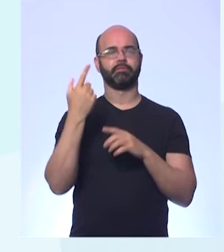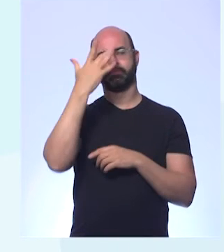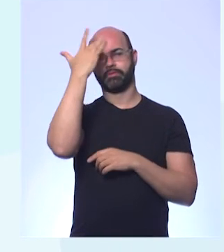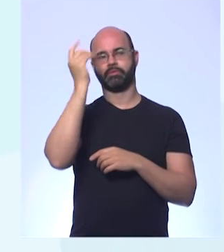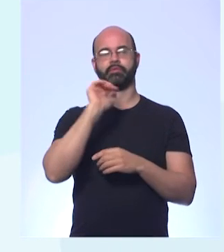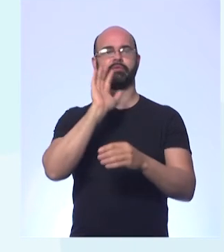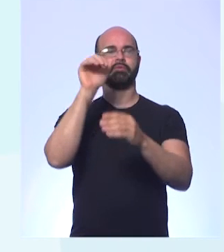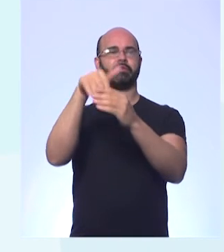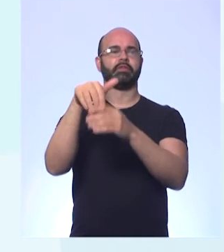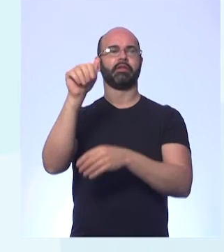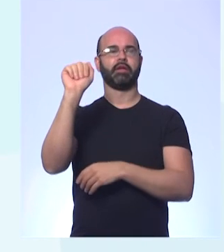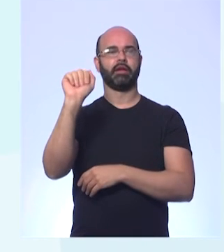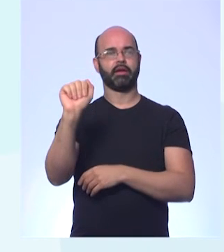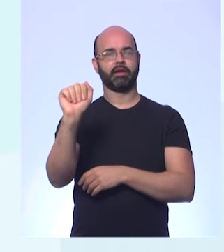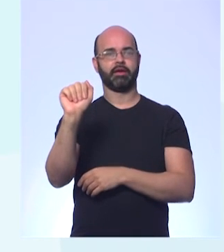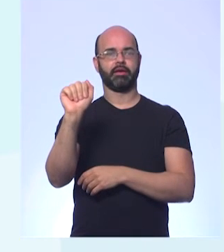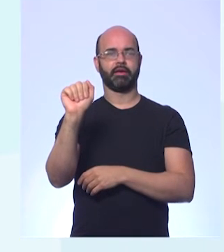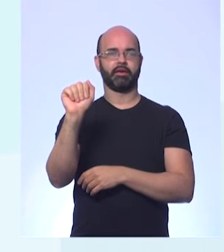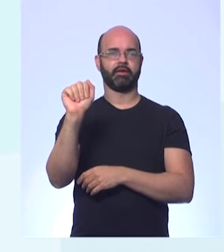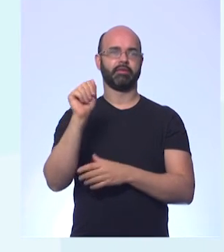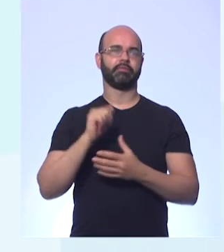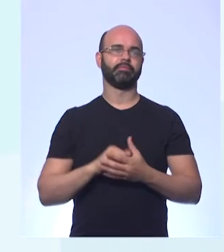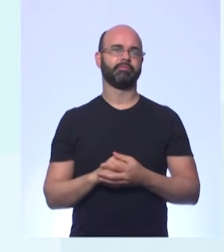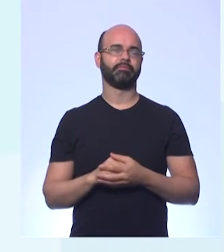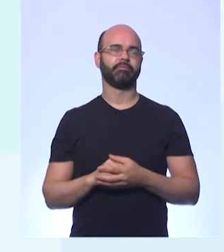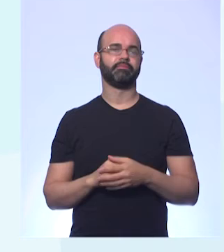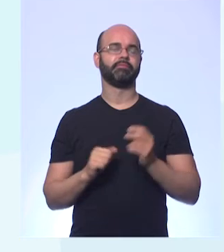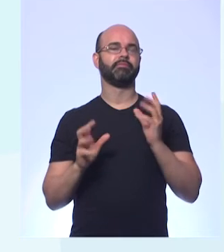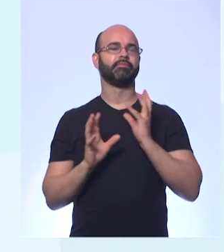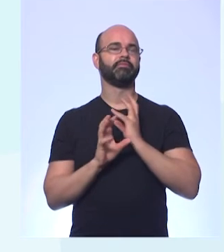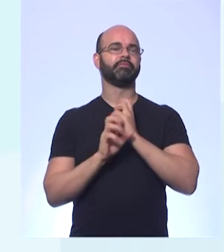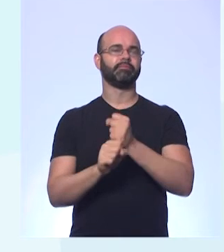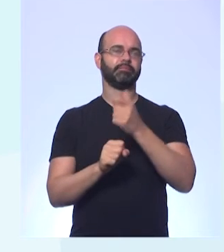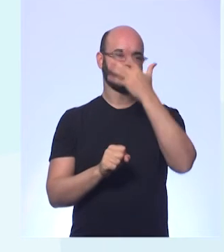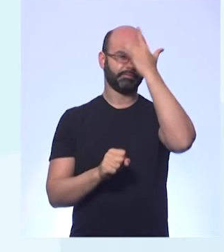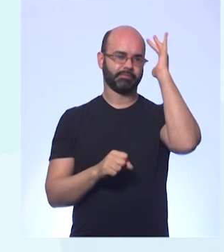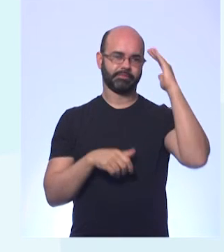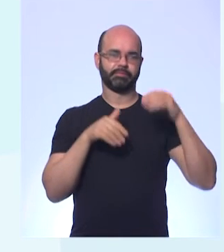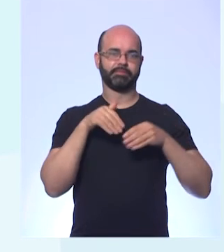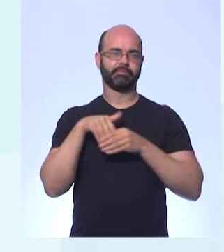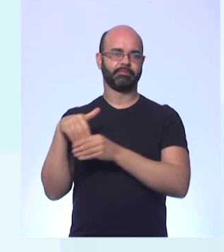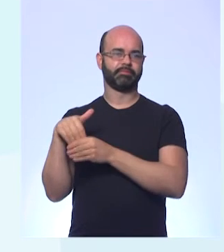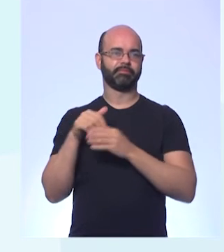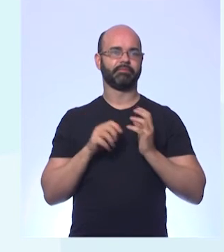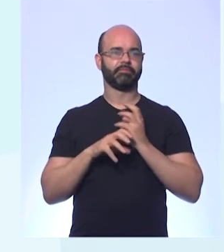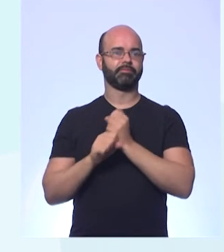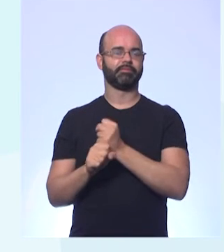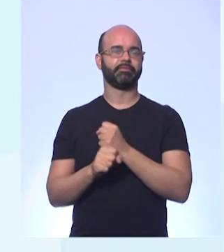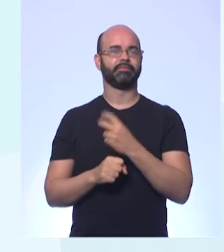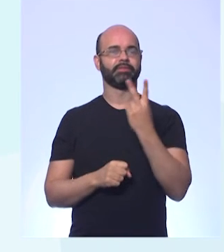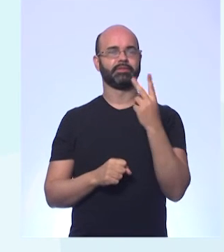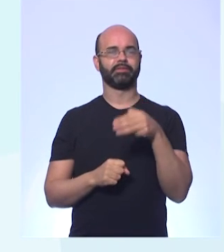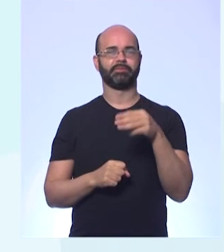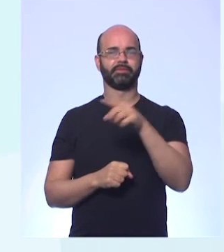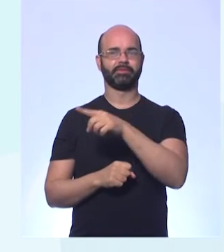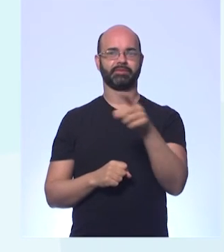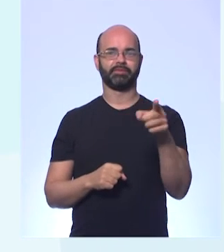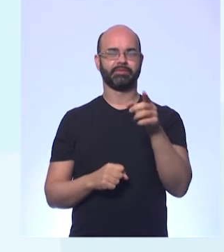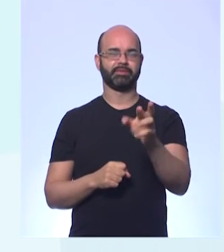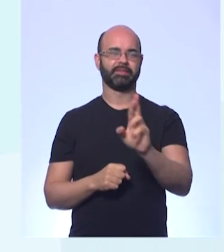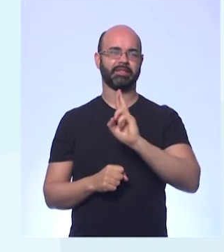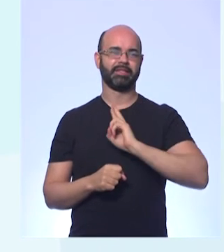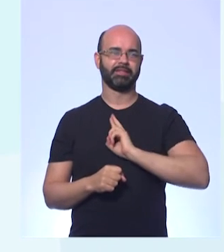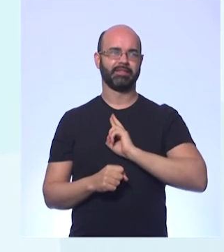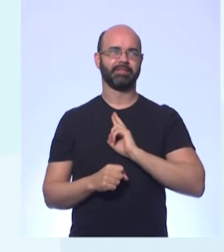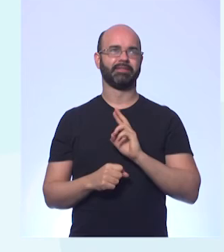A, olha a ordem, entre os que votaram em A e o total de eleitores. Vocês vão ter aí 2 minutinhos para voltar para a gente